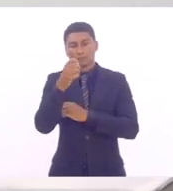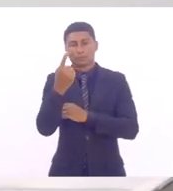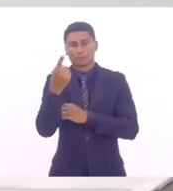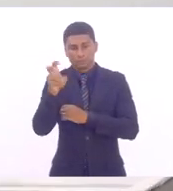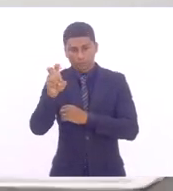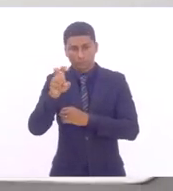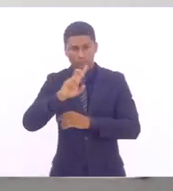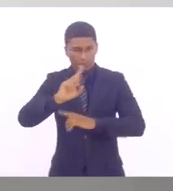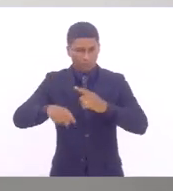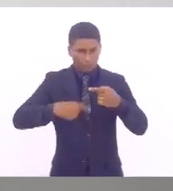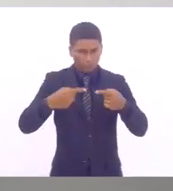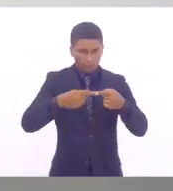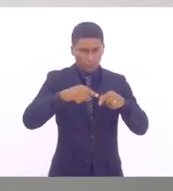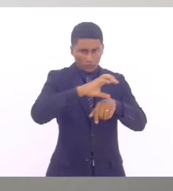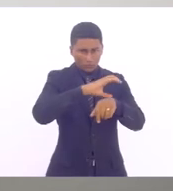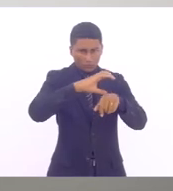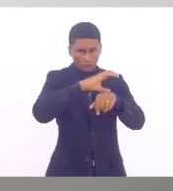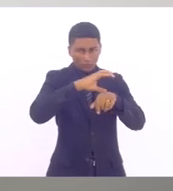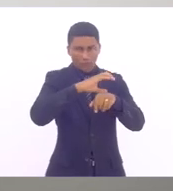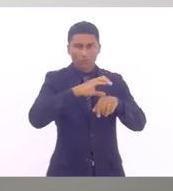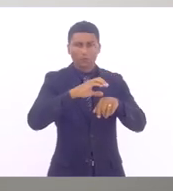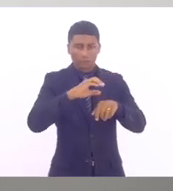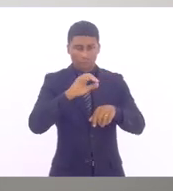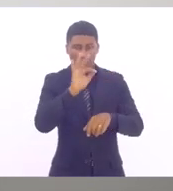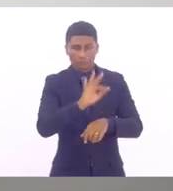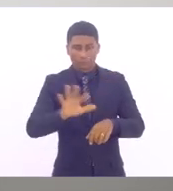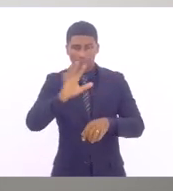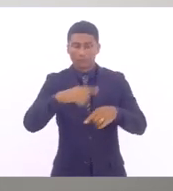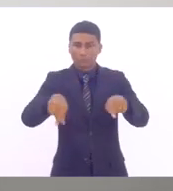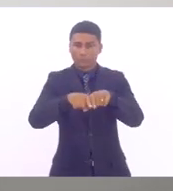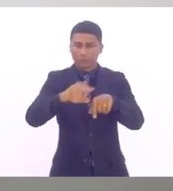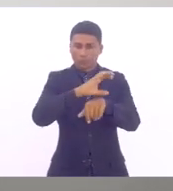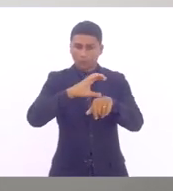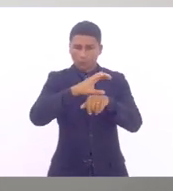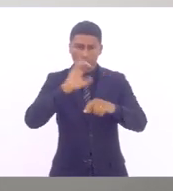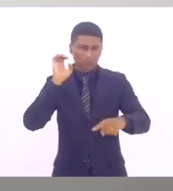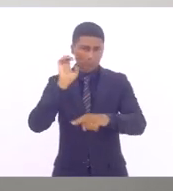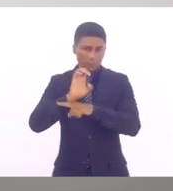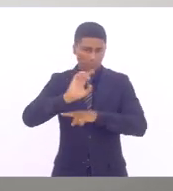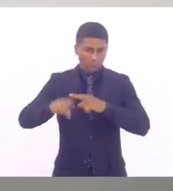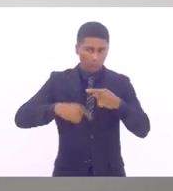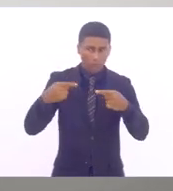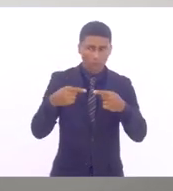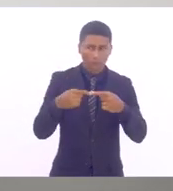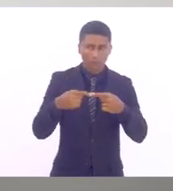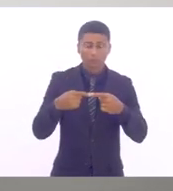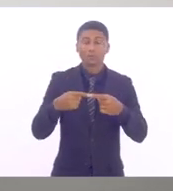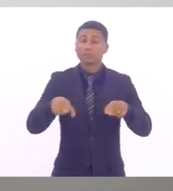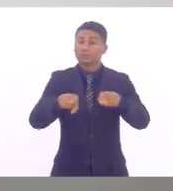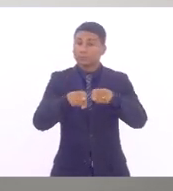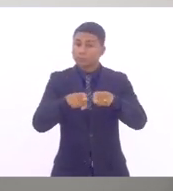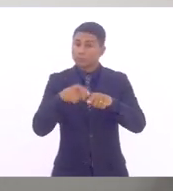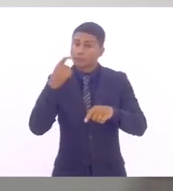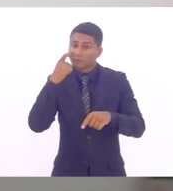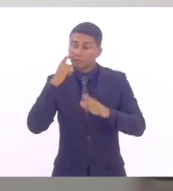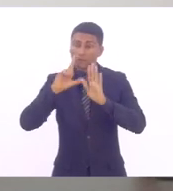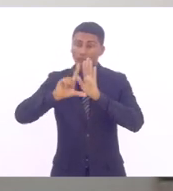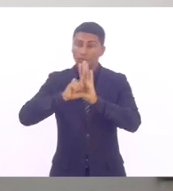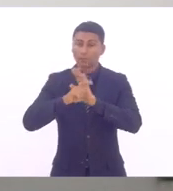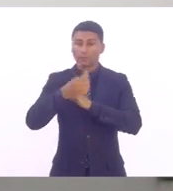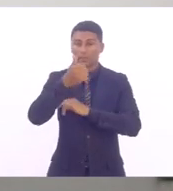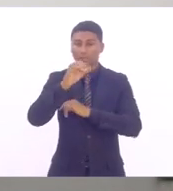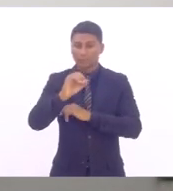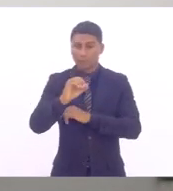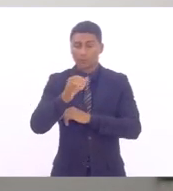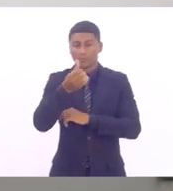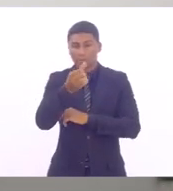e de acordo com o que a Constituição Estadual também estabelece, e se, de alguma maneira, fere também a Lei 10.671, de